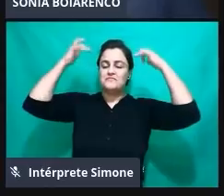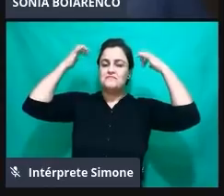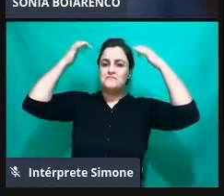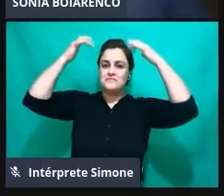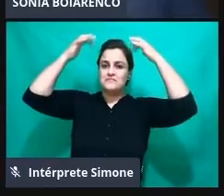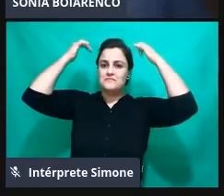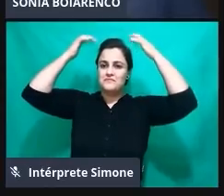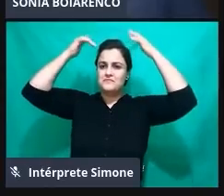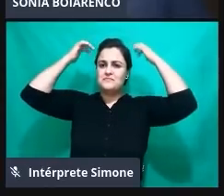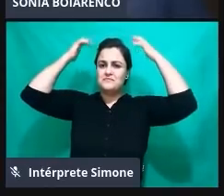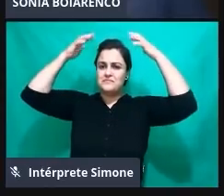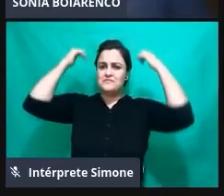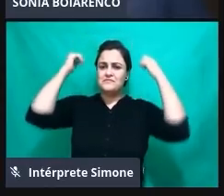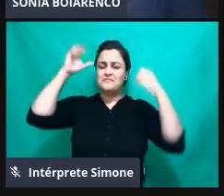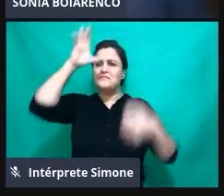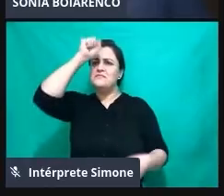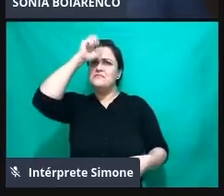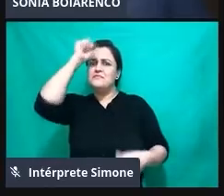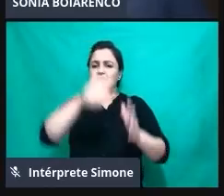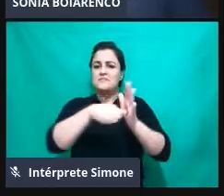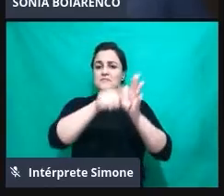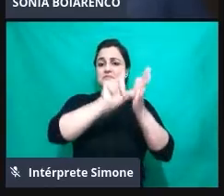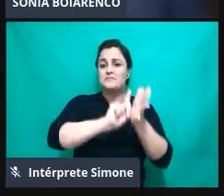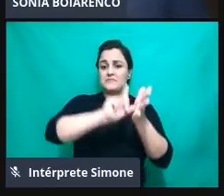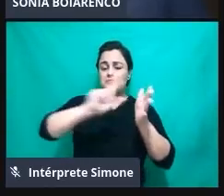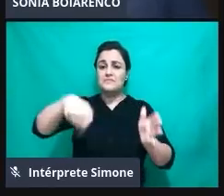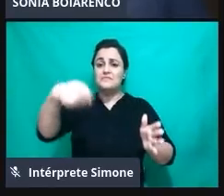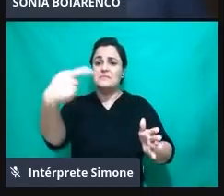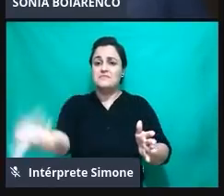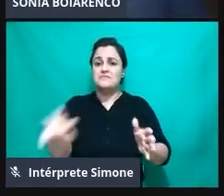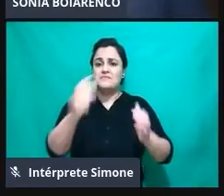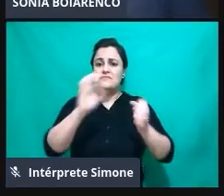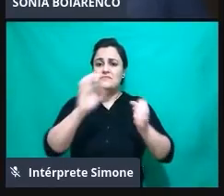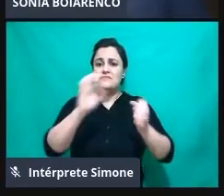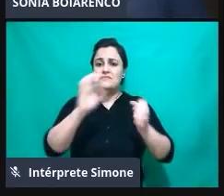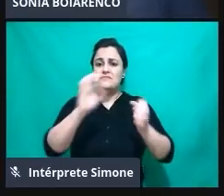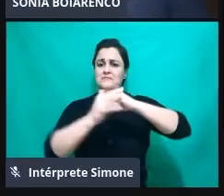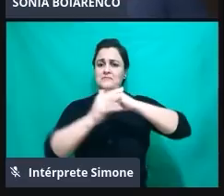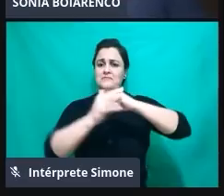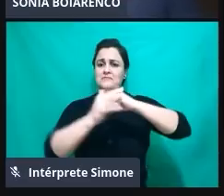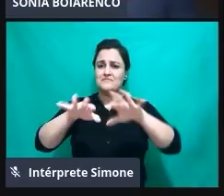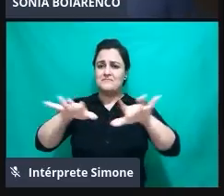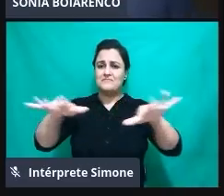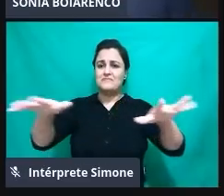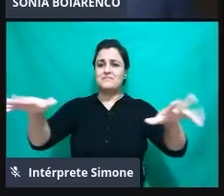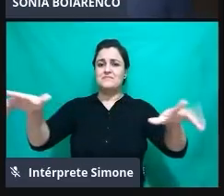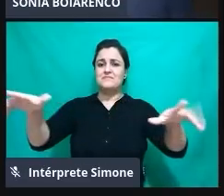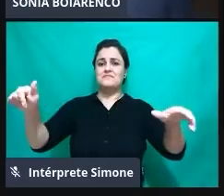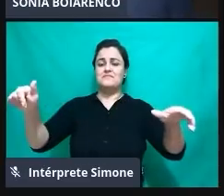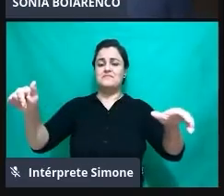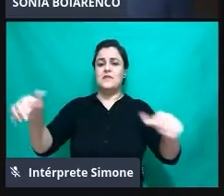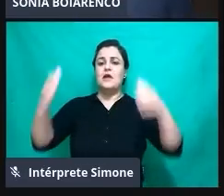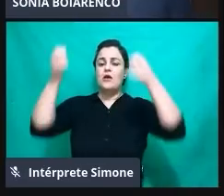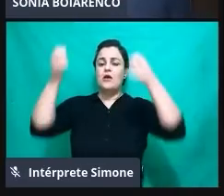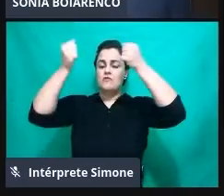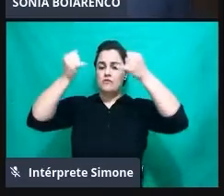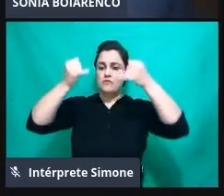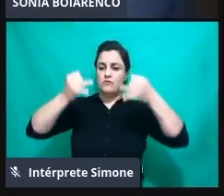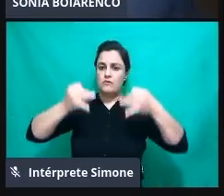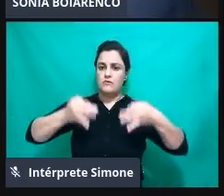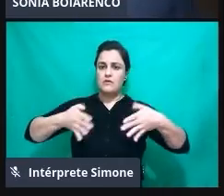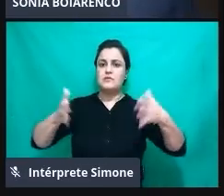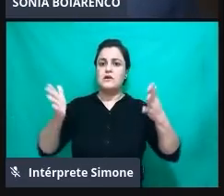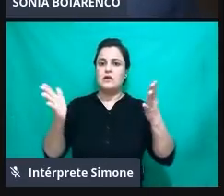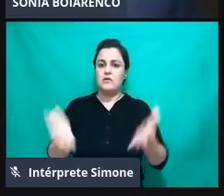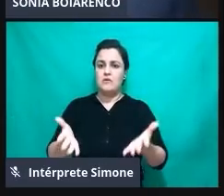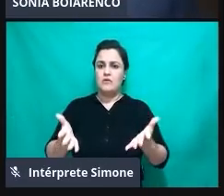falaremos também sobre a trajetória dos documentos da rede que